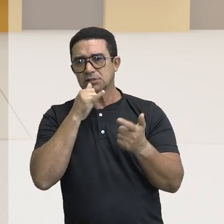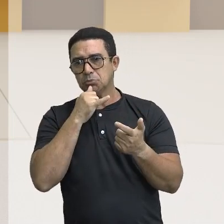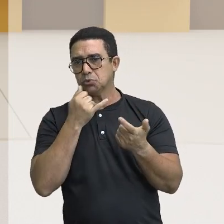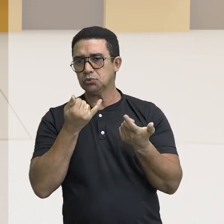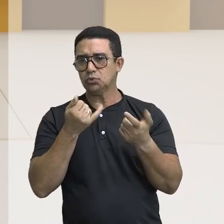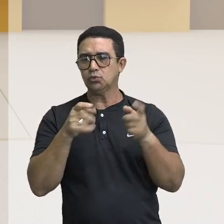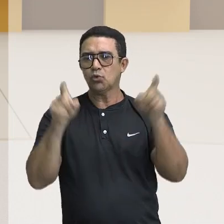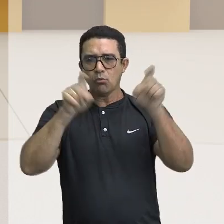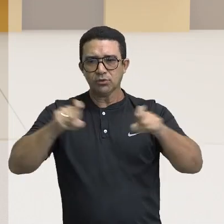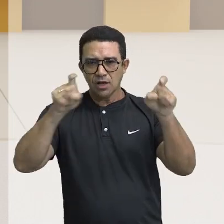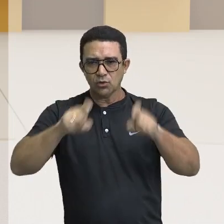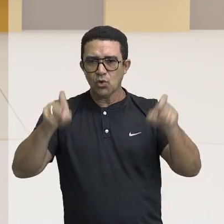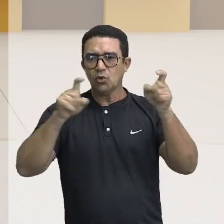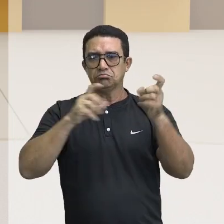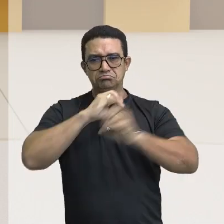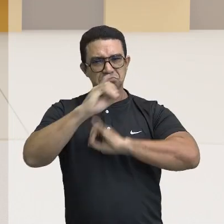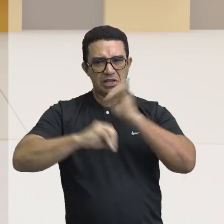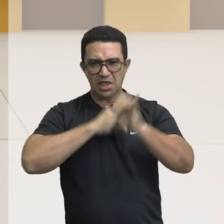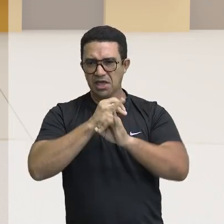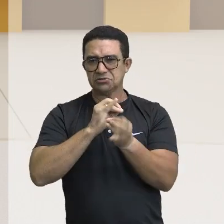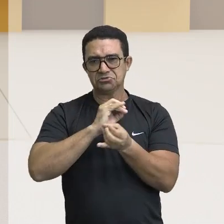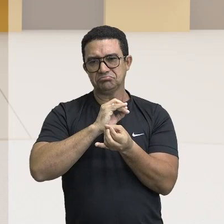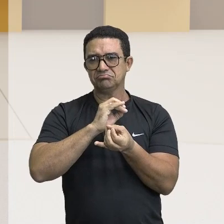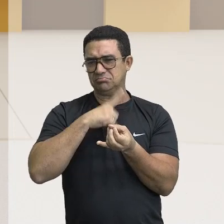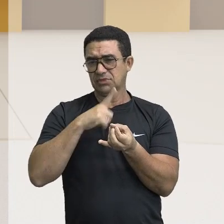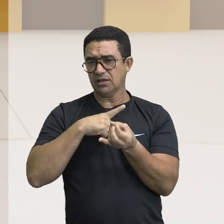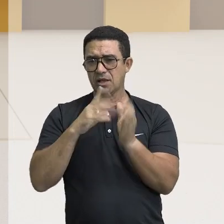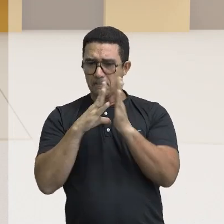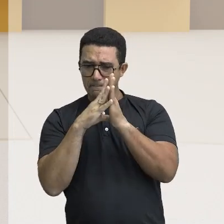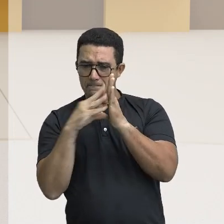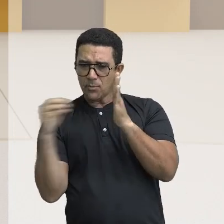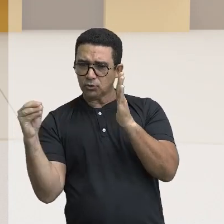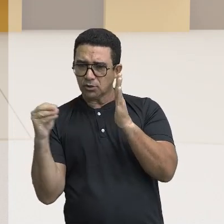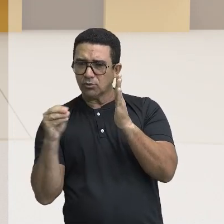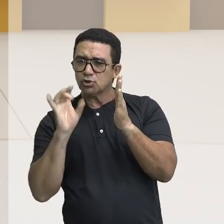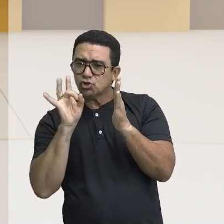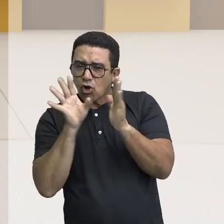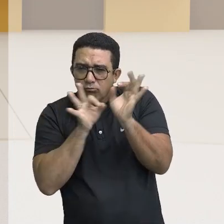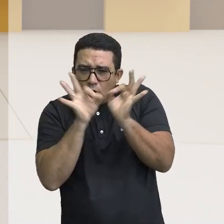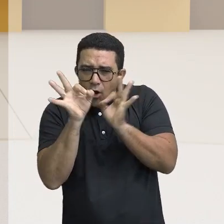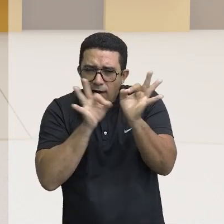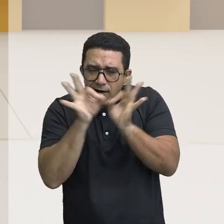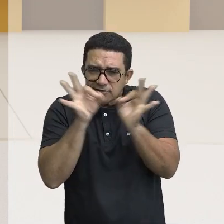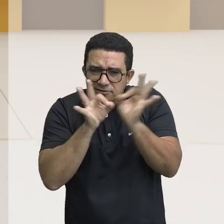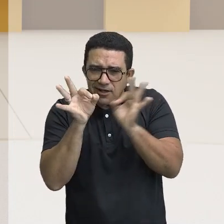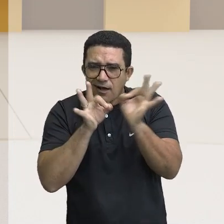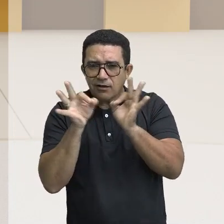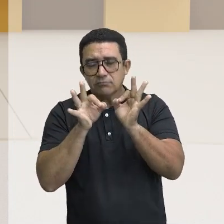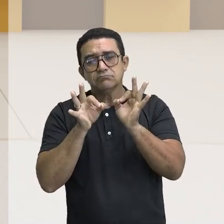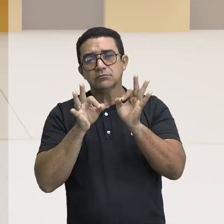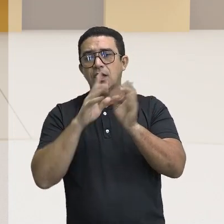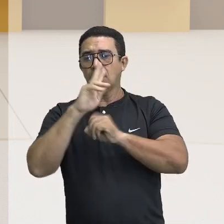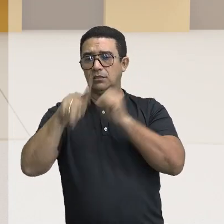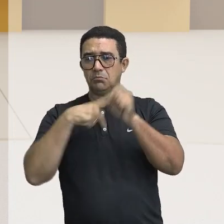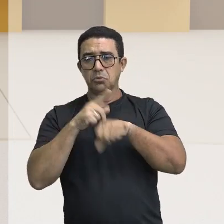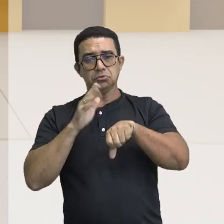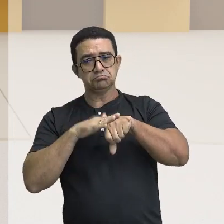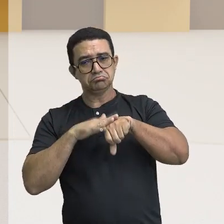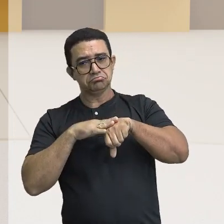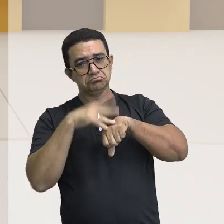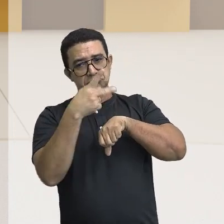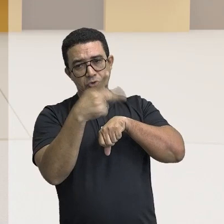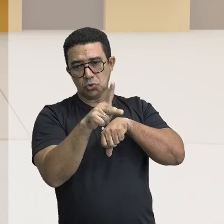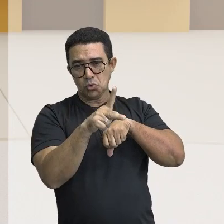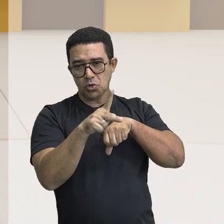que você pode só ir preenchendo e editando para que fique de uma forma simplificada. Então, você pode divulgar na sua escola, você